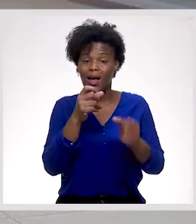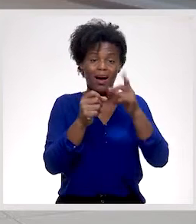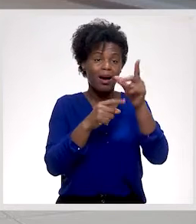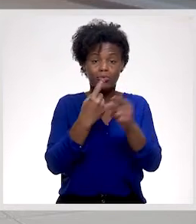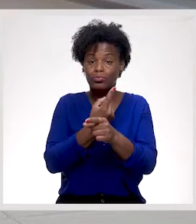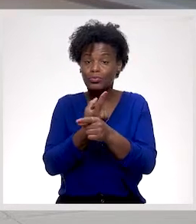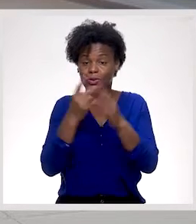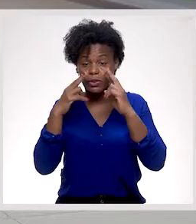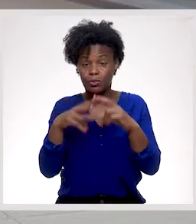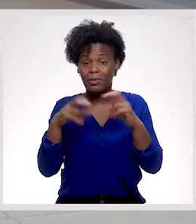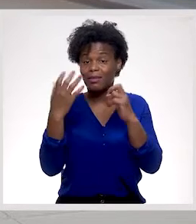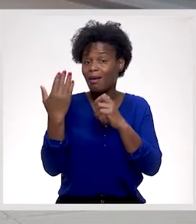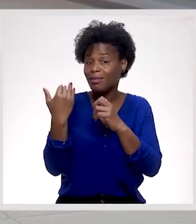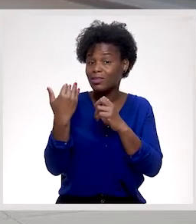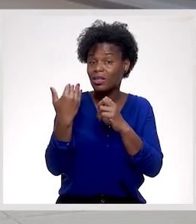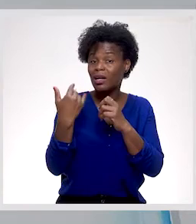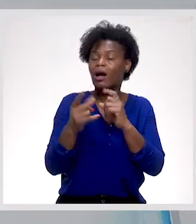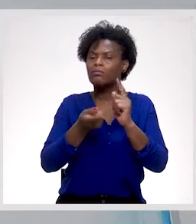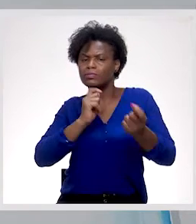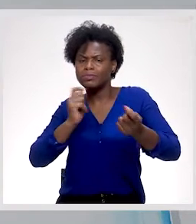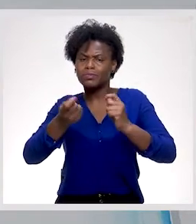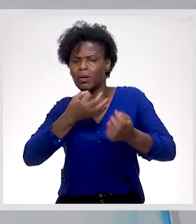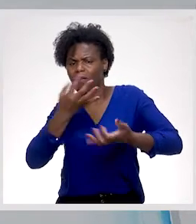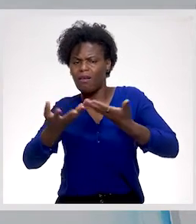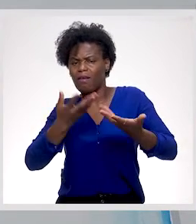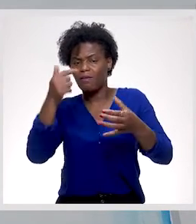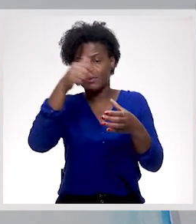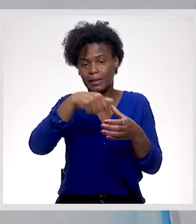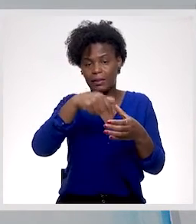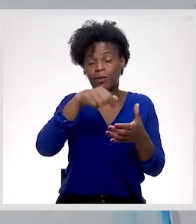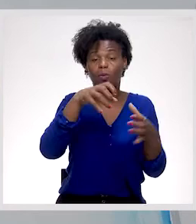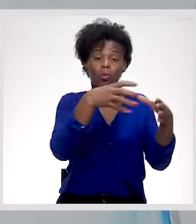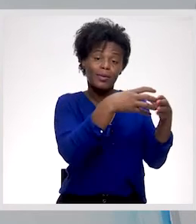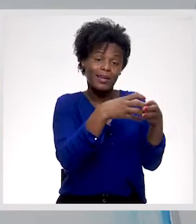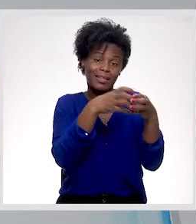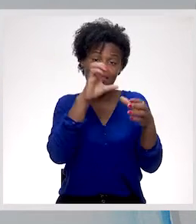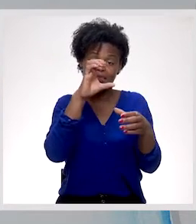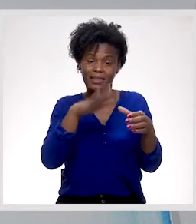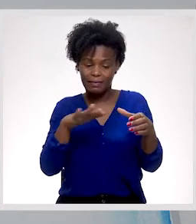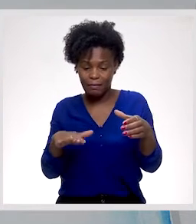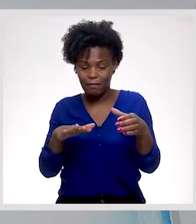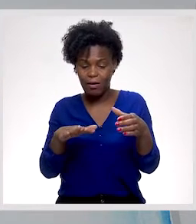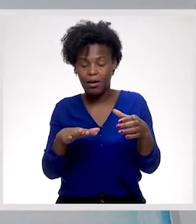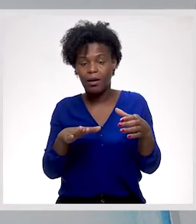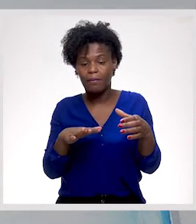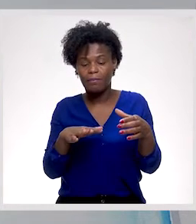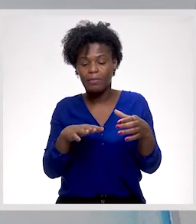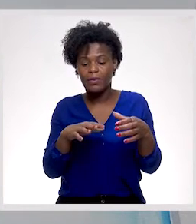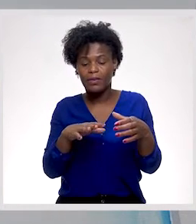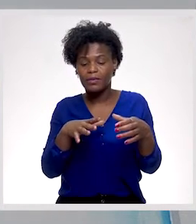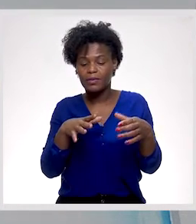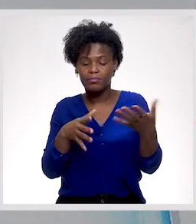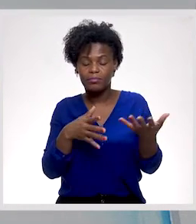que levantou uma grande discussão no meio da comunidade científica, é